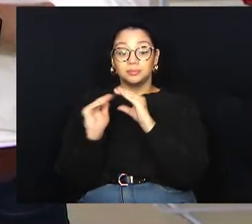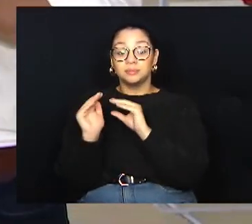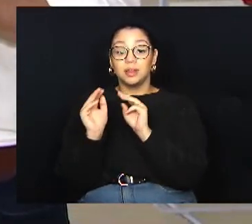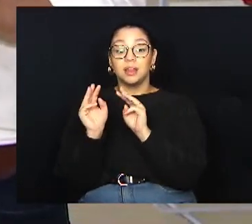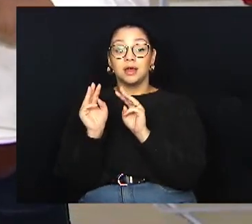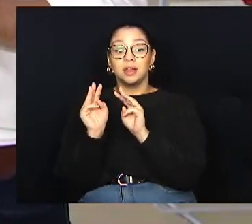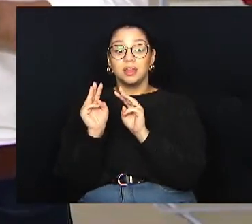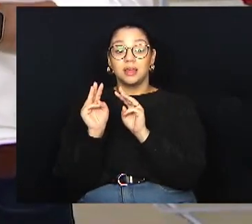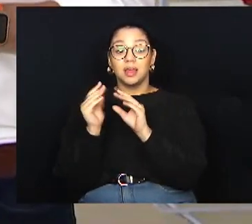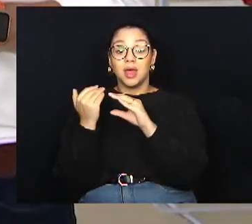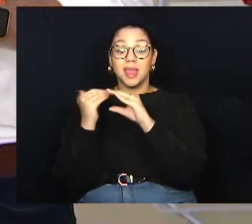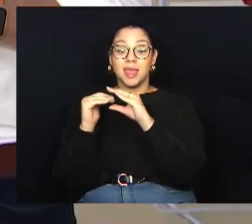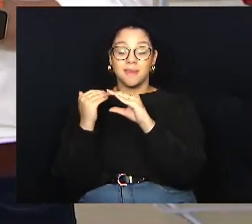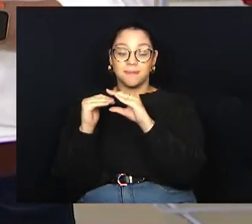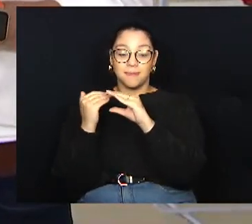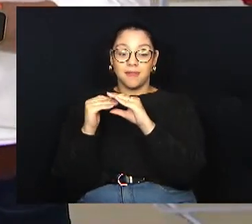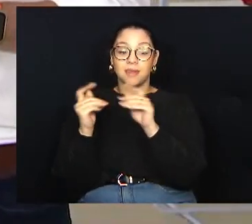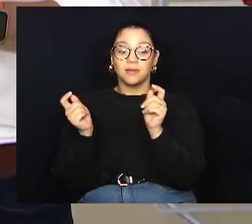e-mail